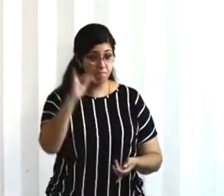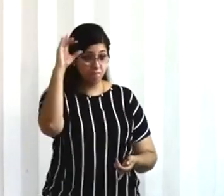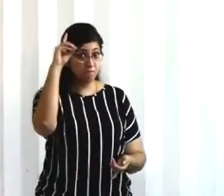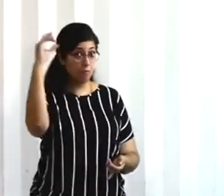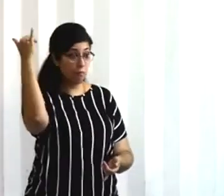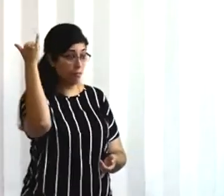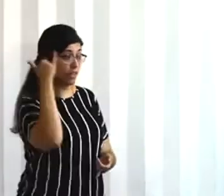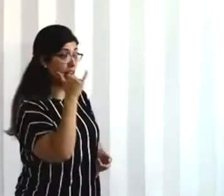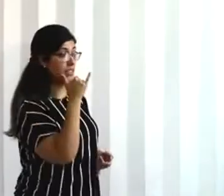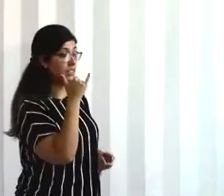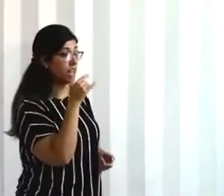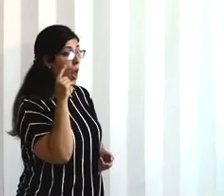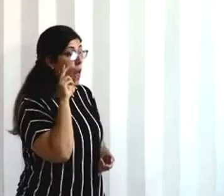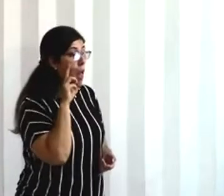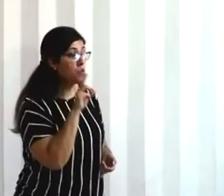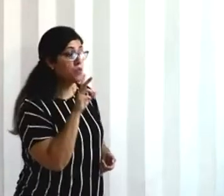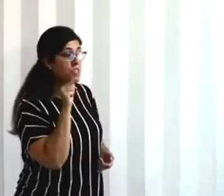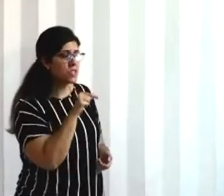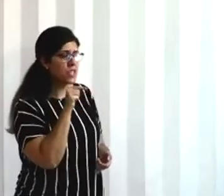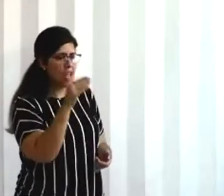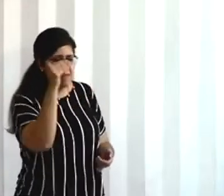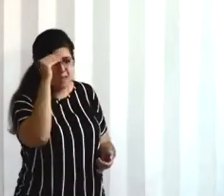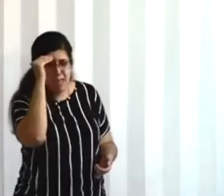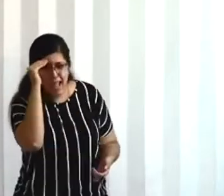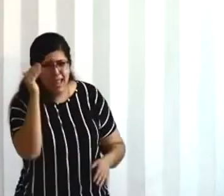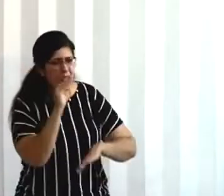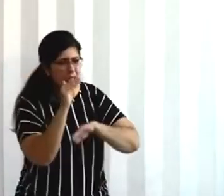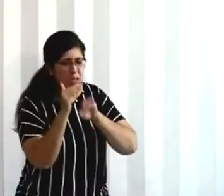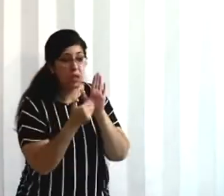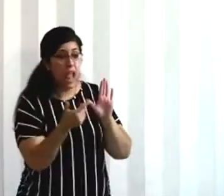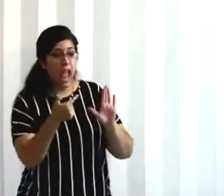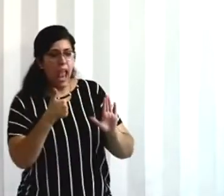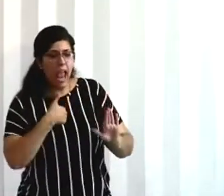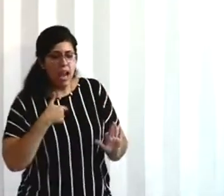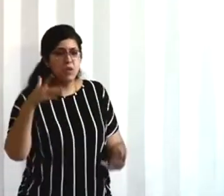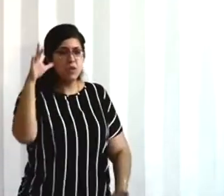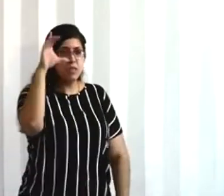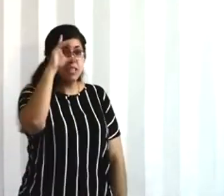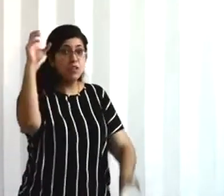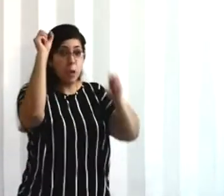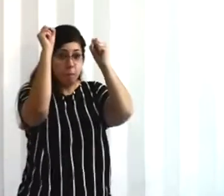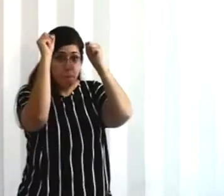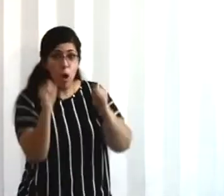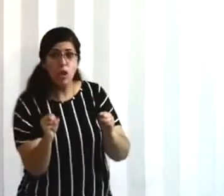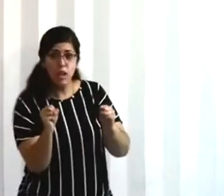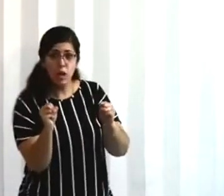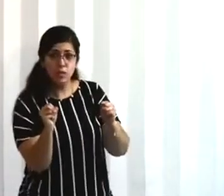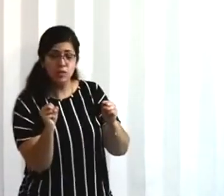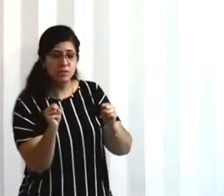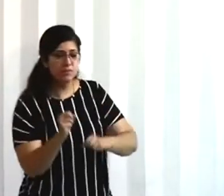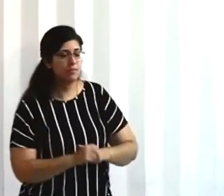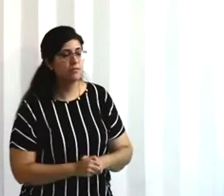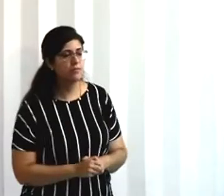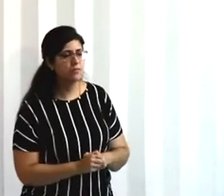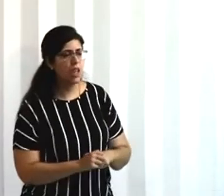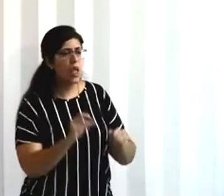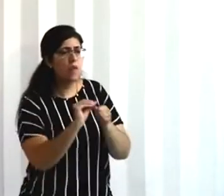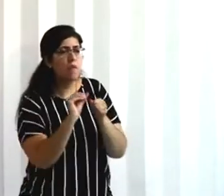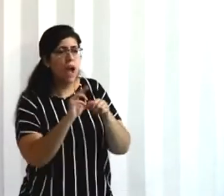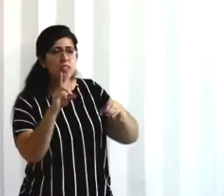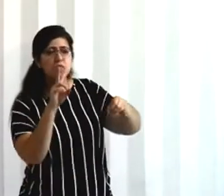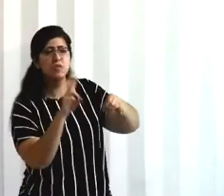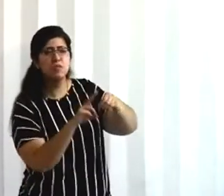sinal é para você entender que eu sou o Deus poderoso, o Deus que faz as mulheres